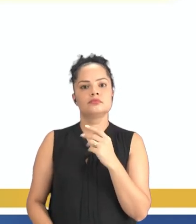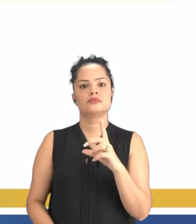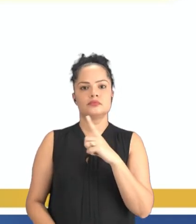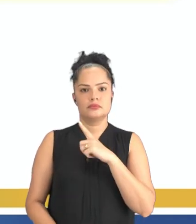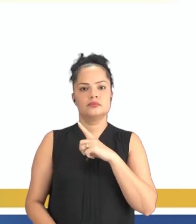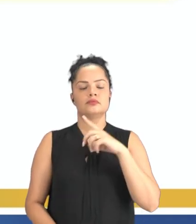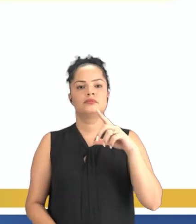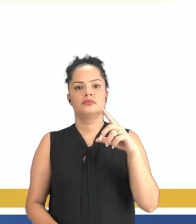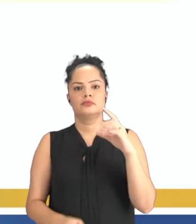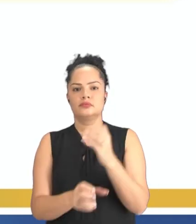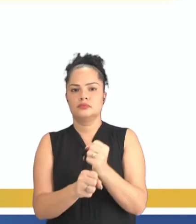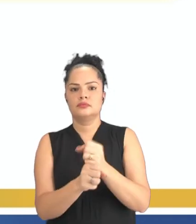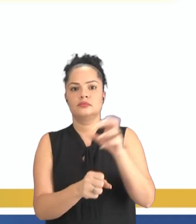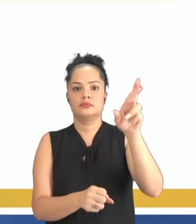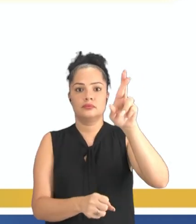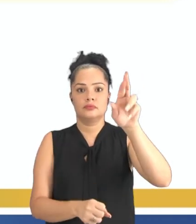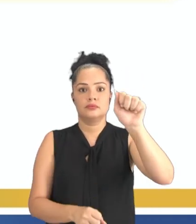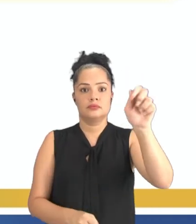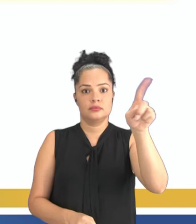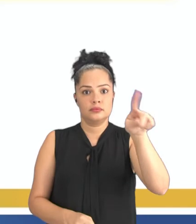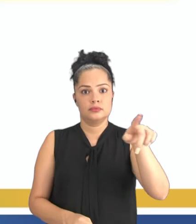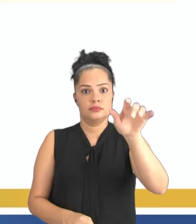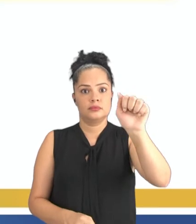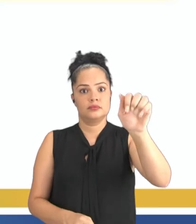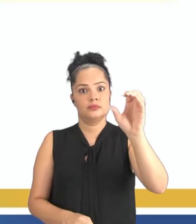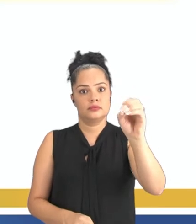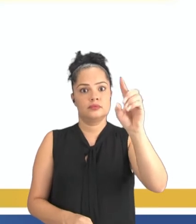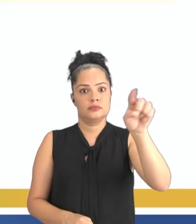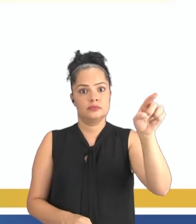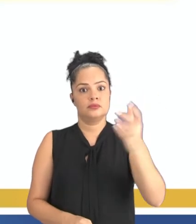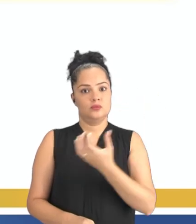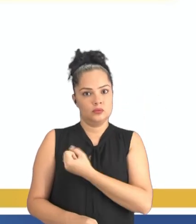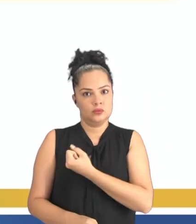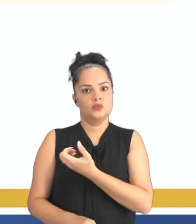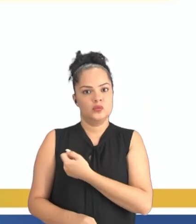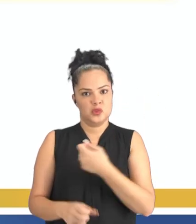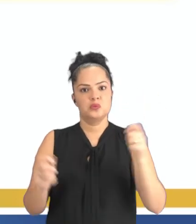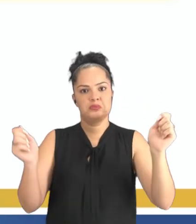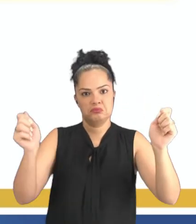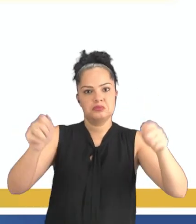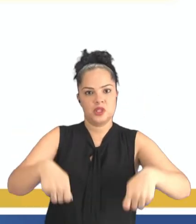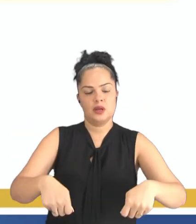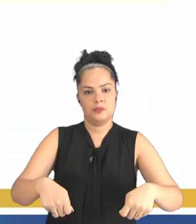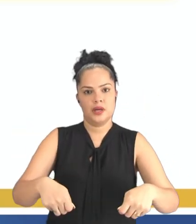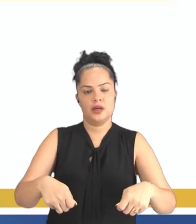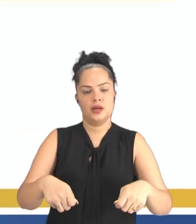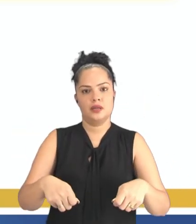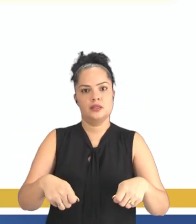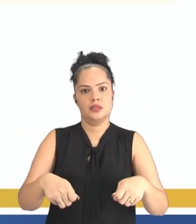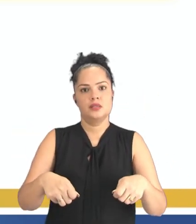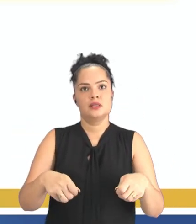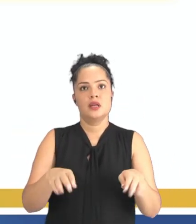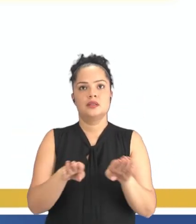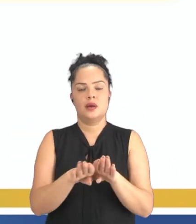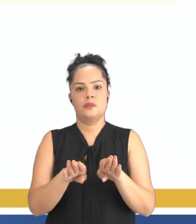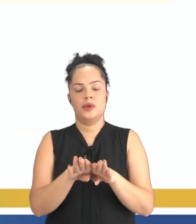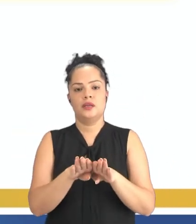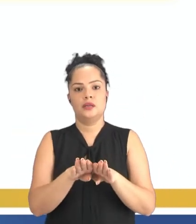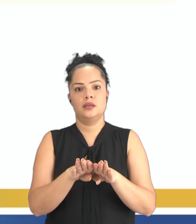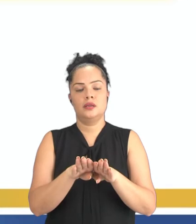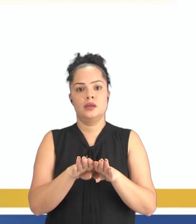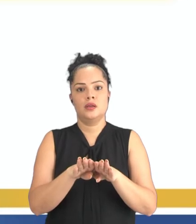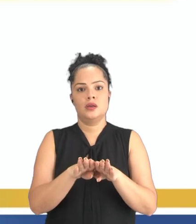razão entre, essa aqui é importante, entre o número de resultados favoráveis pelo número de resultados possíveis. Então,